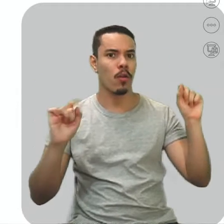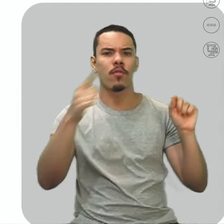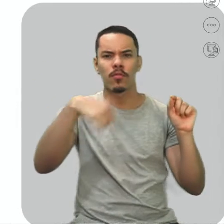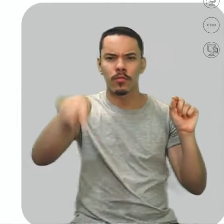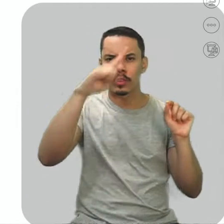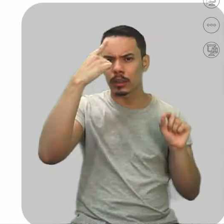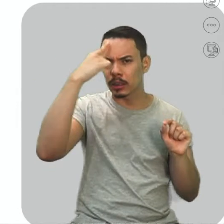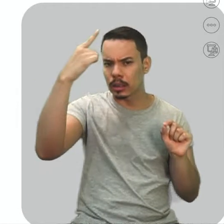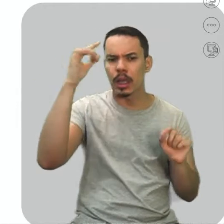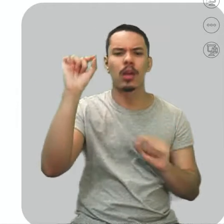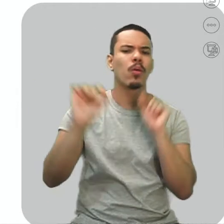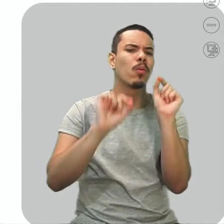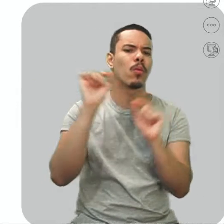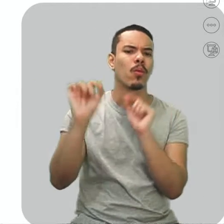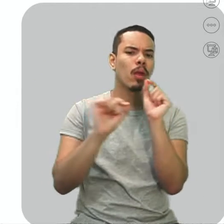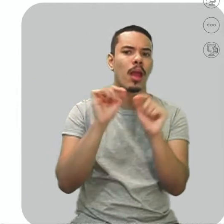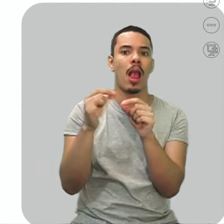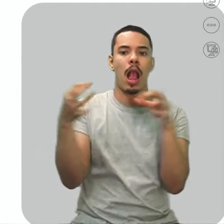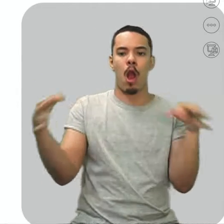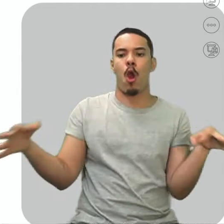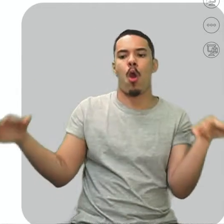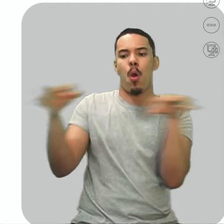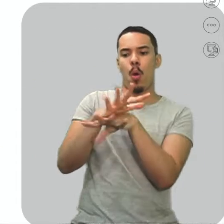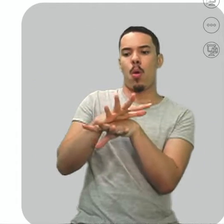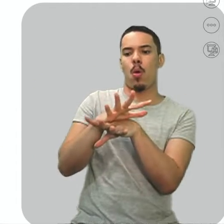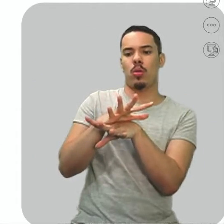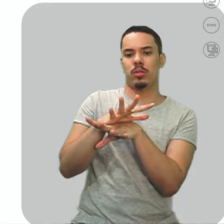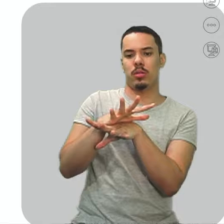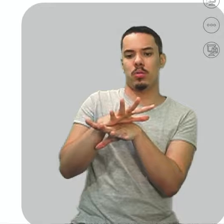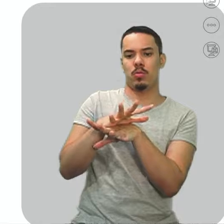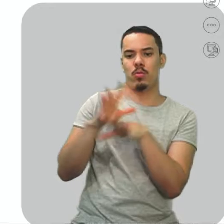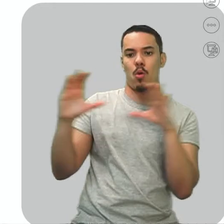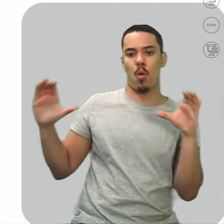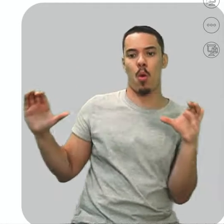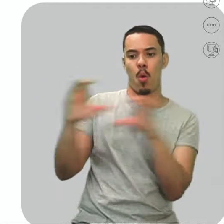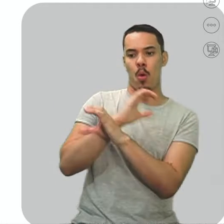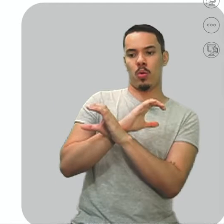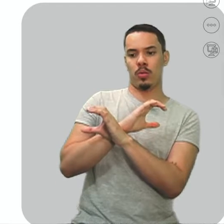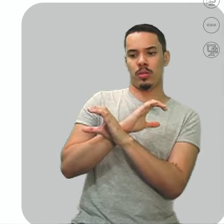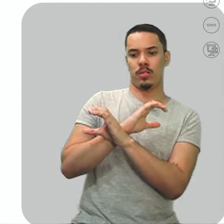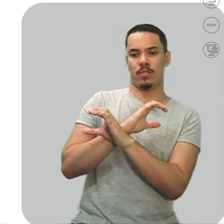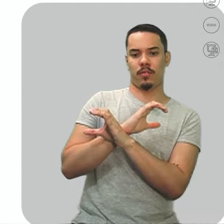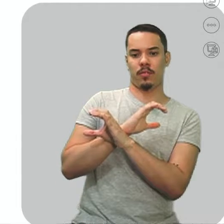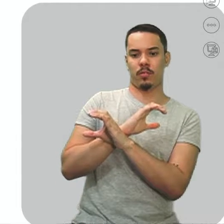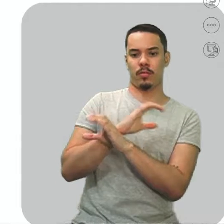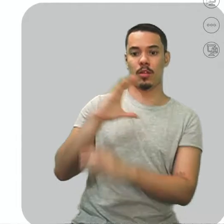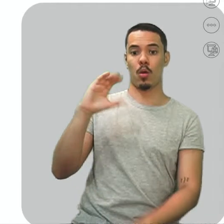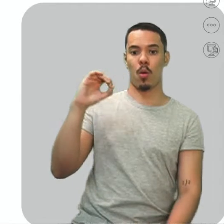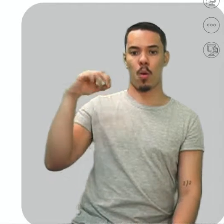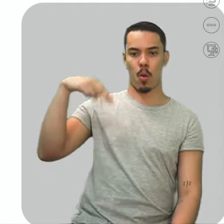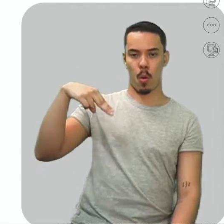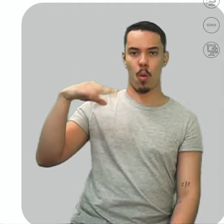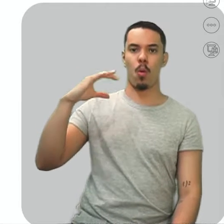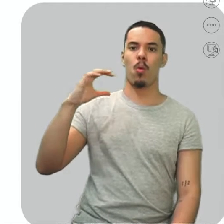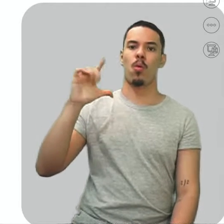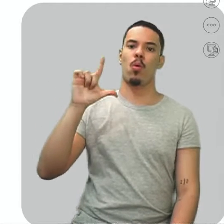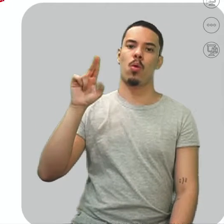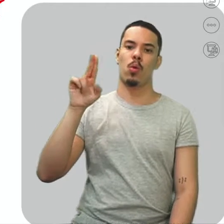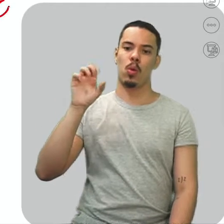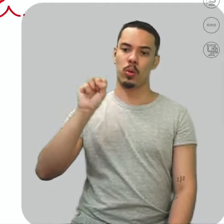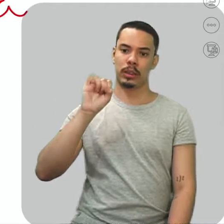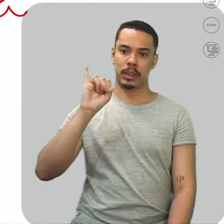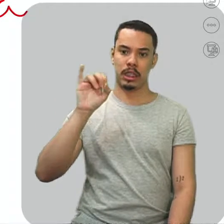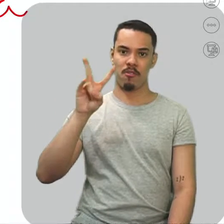já tá dando uma ideia de conclusão tá bom conclusiva Oi